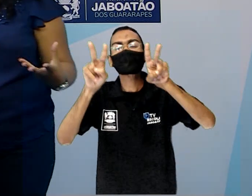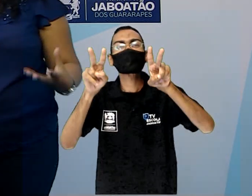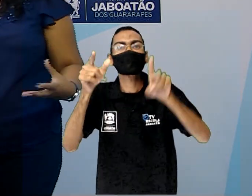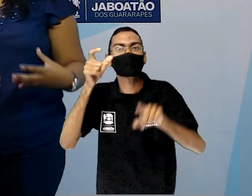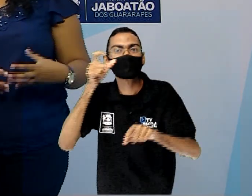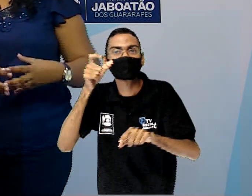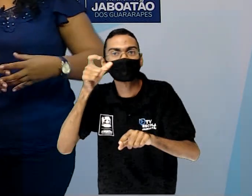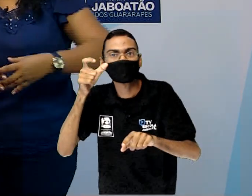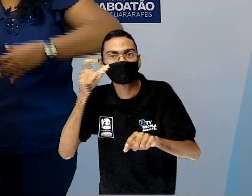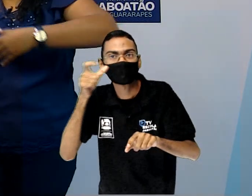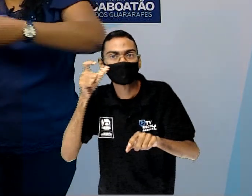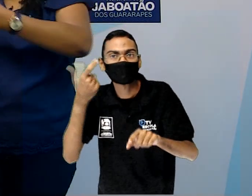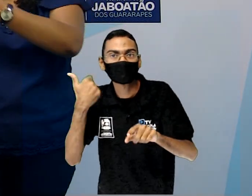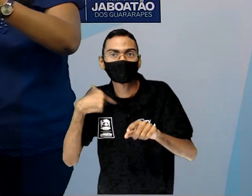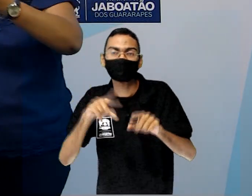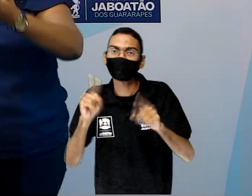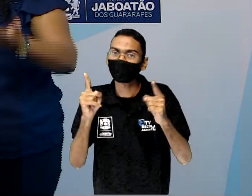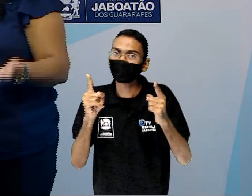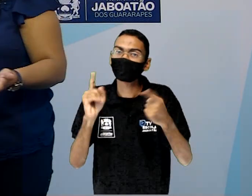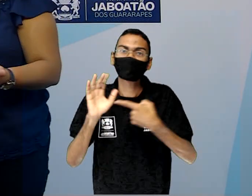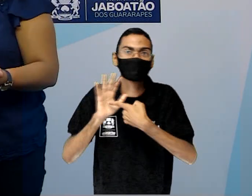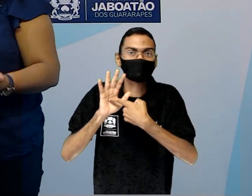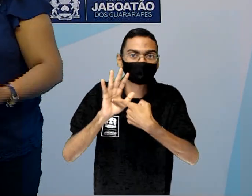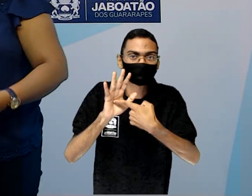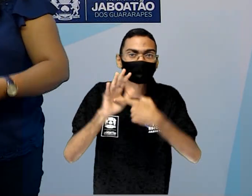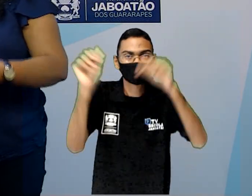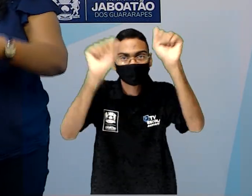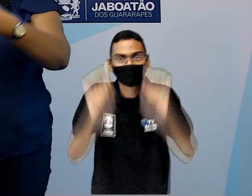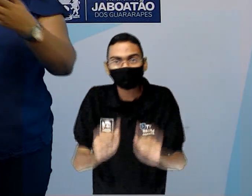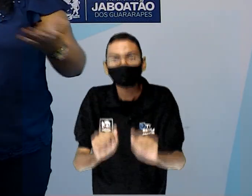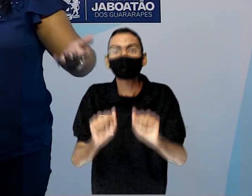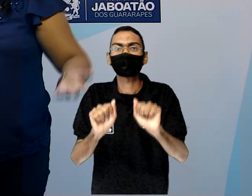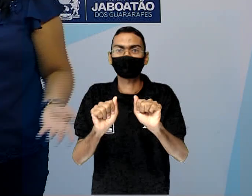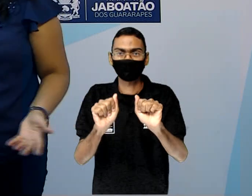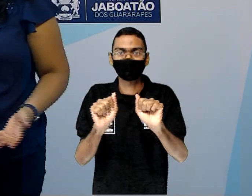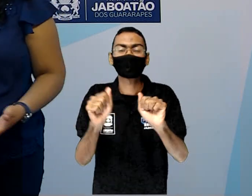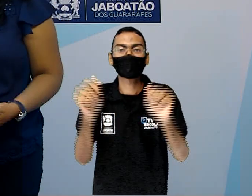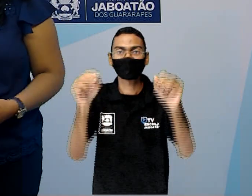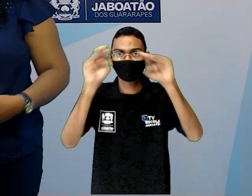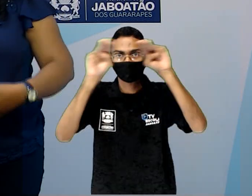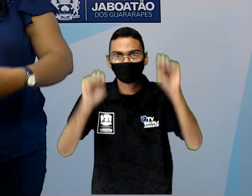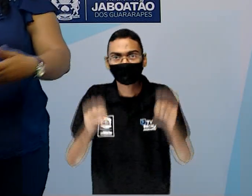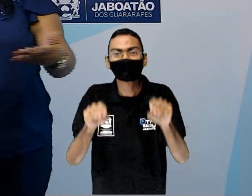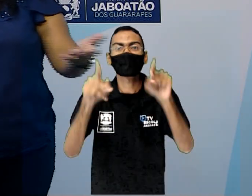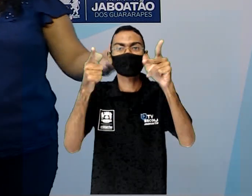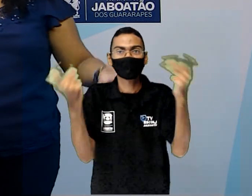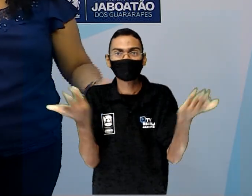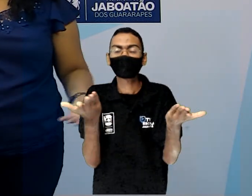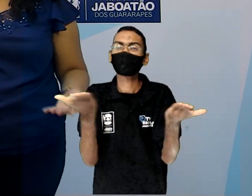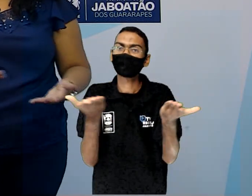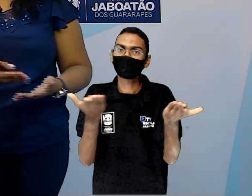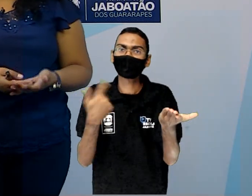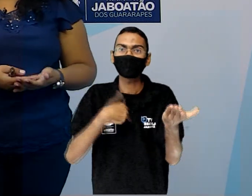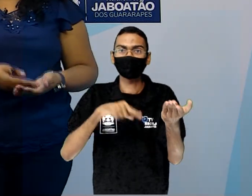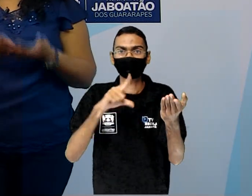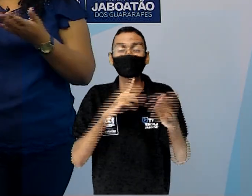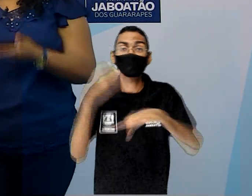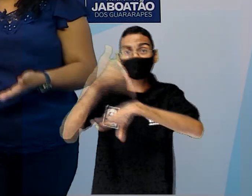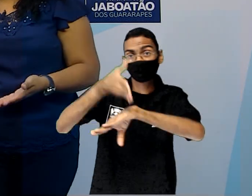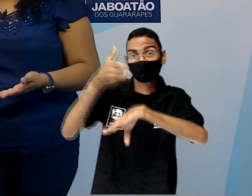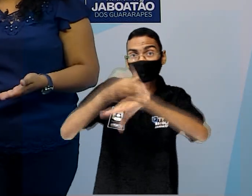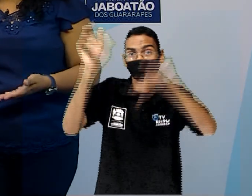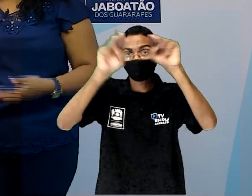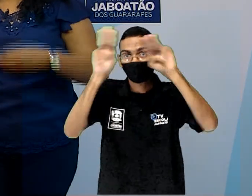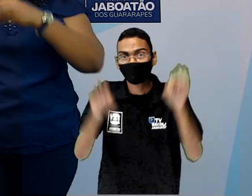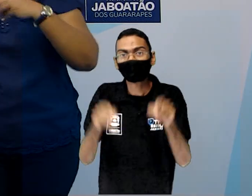uma exposição, eu posso visitar um museu virtual e ter acesso a todo o seu acervo, às exposições de curta duração que